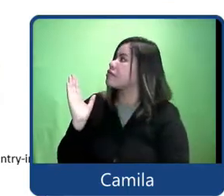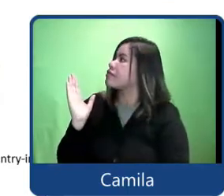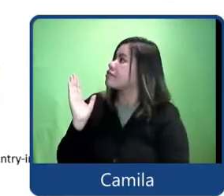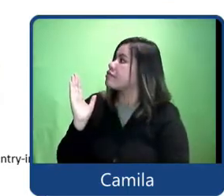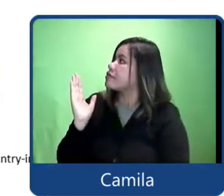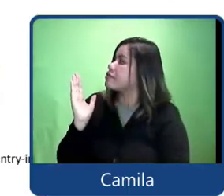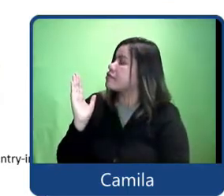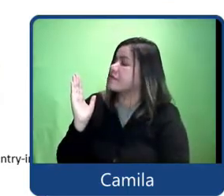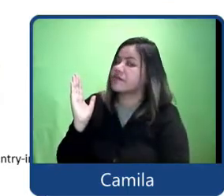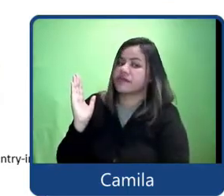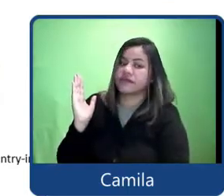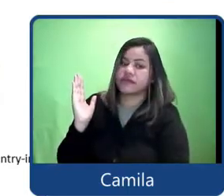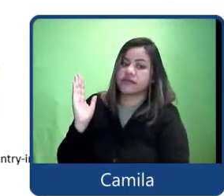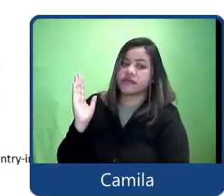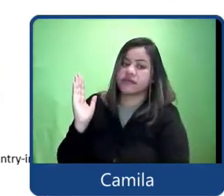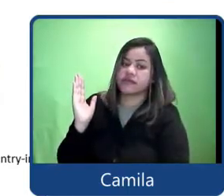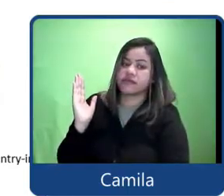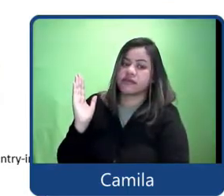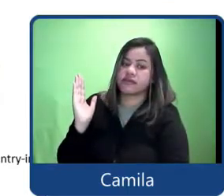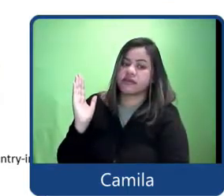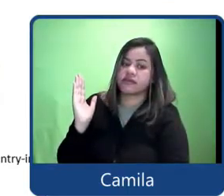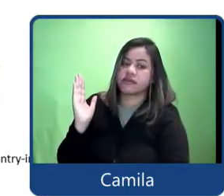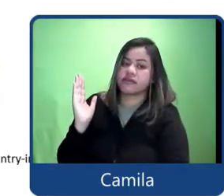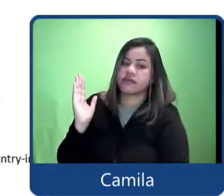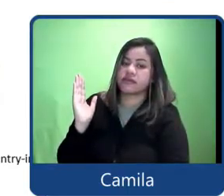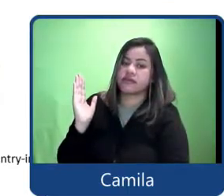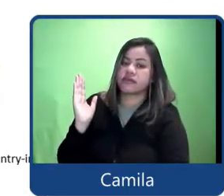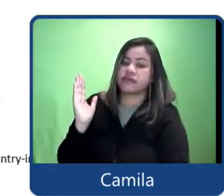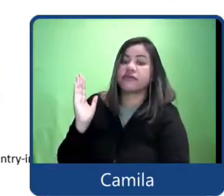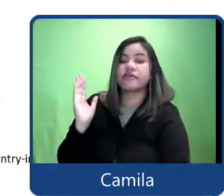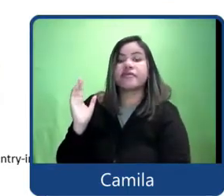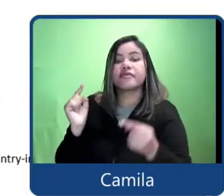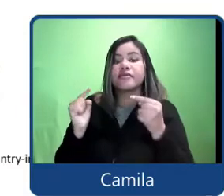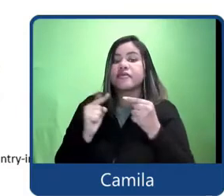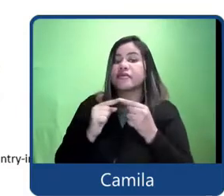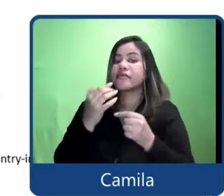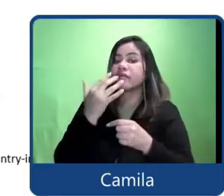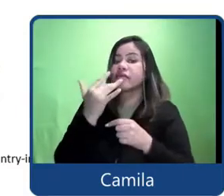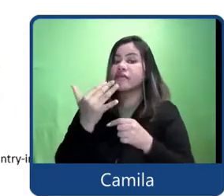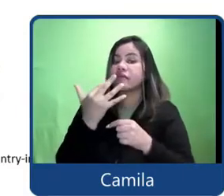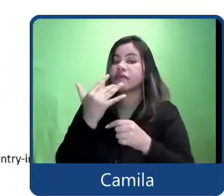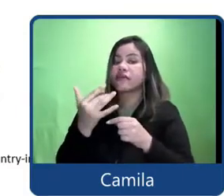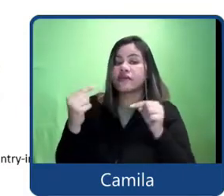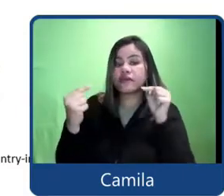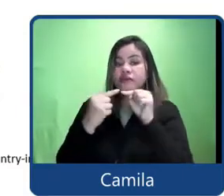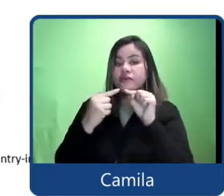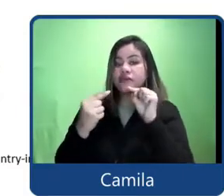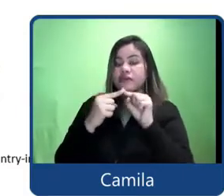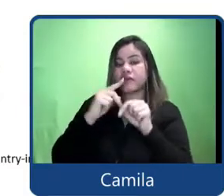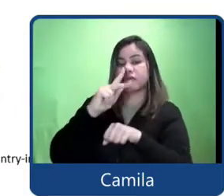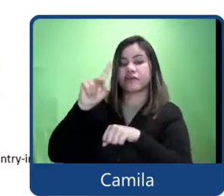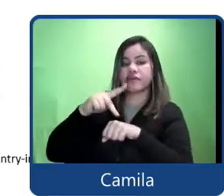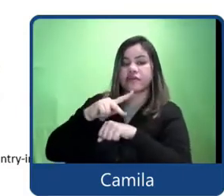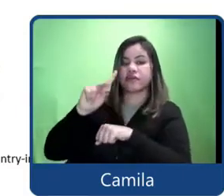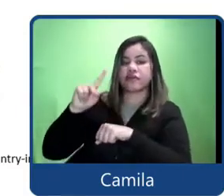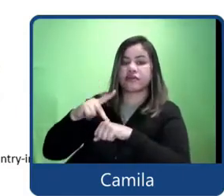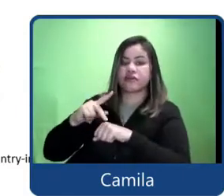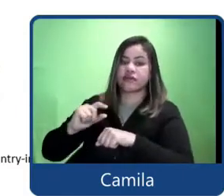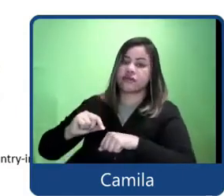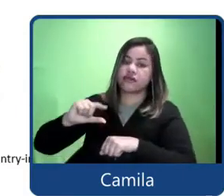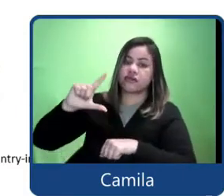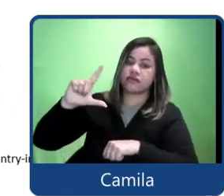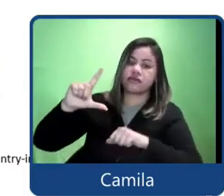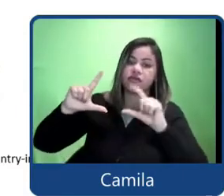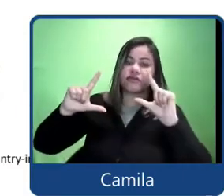esses valores aqui, né, para indicar o quão os países estão mais ou menos preparados para as mudanças